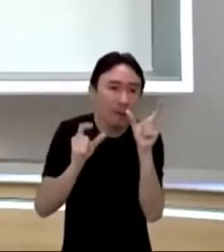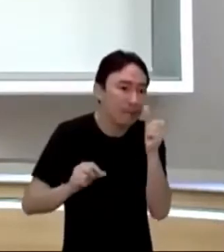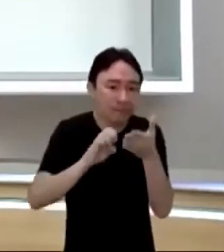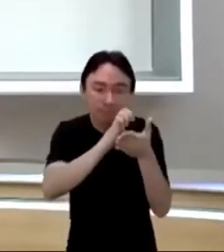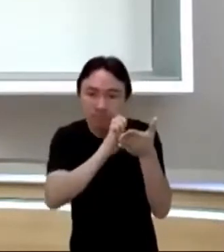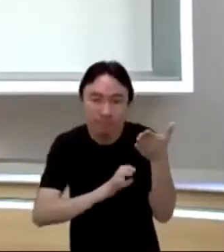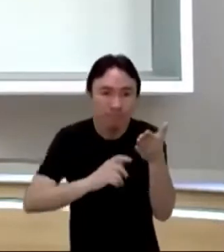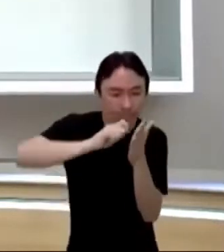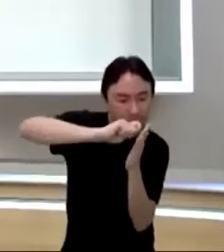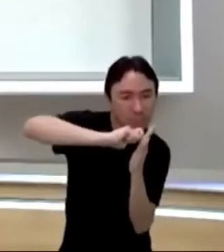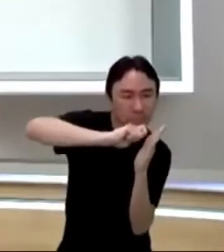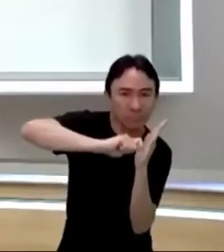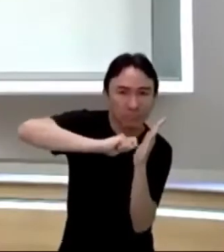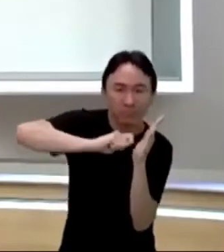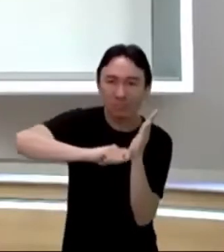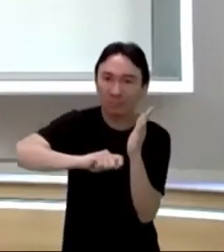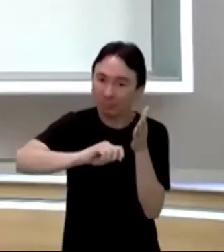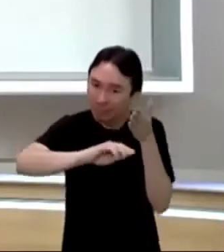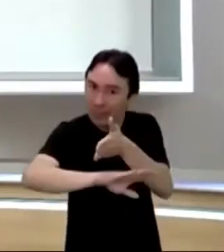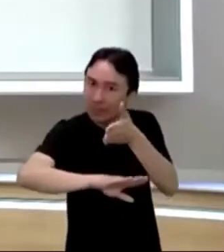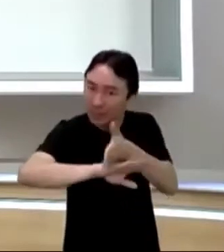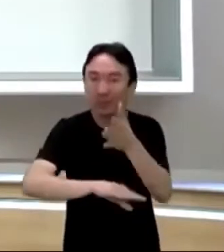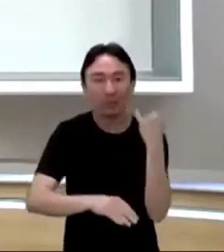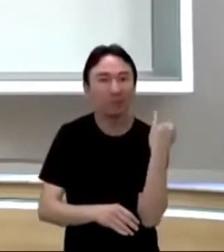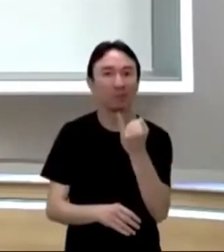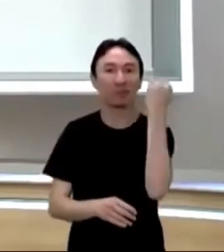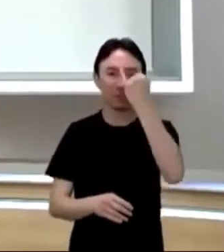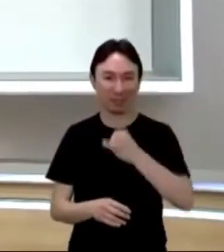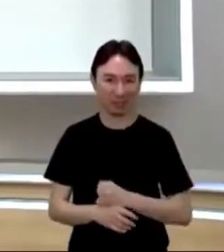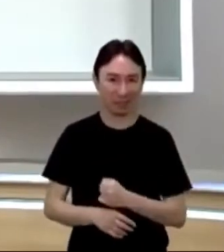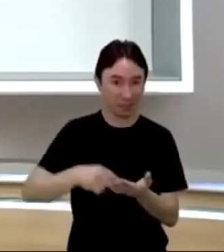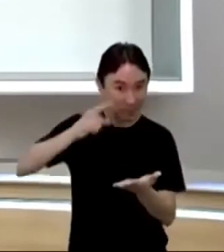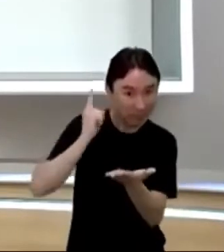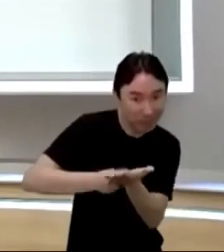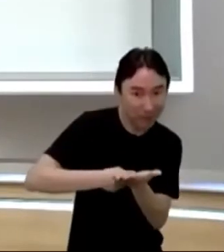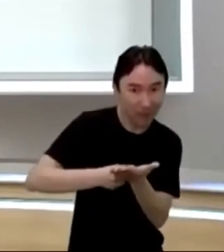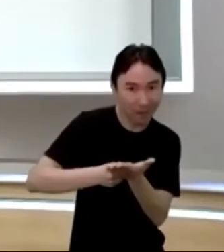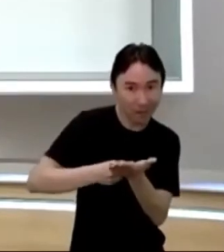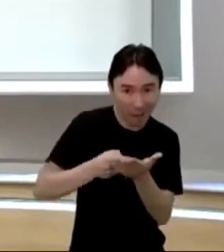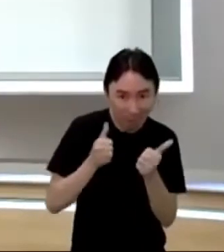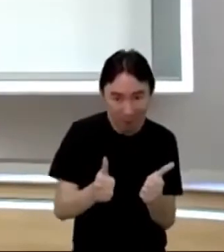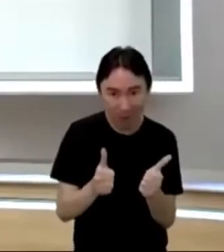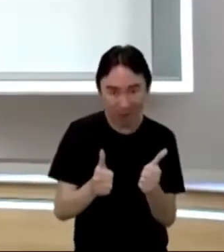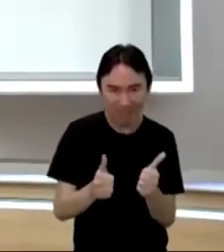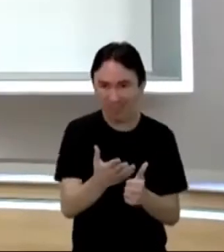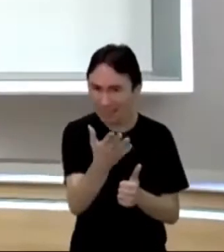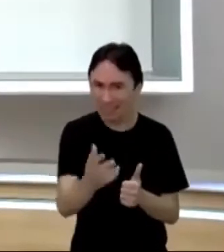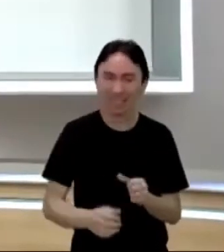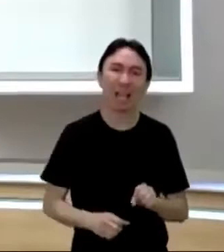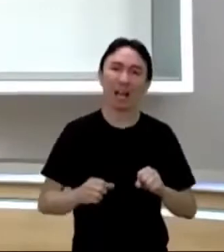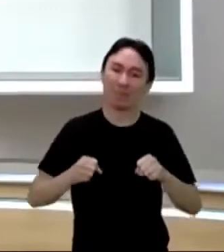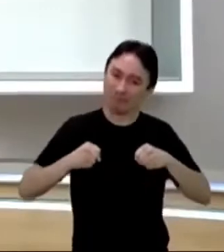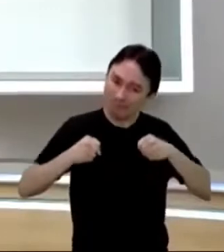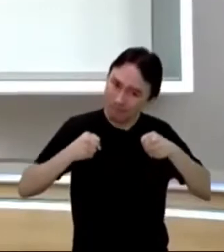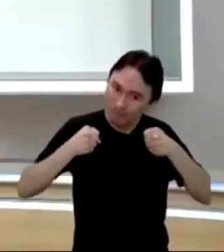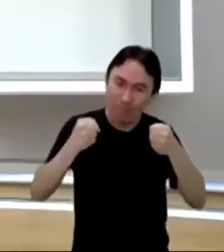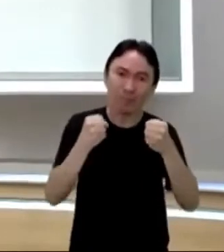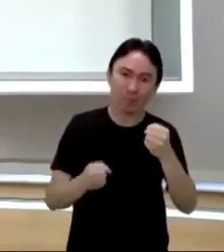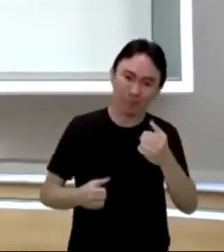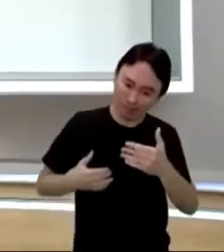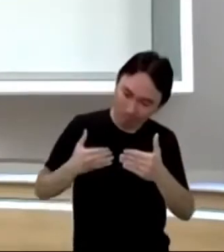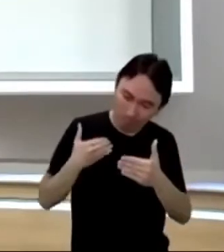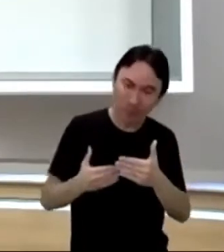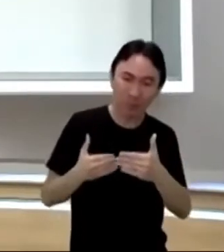aí das aulas, conto com vocês aí, tá certo? Um esforcinho aí na reta final, né? Tem que lembrar que nós já estamos